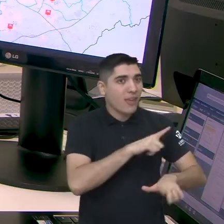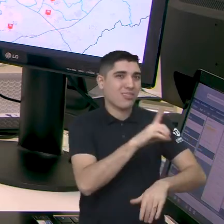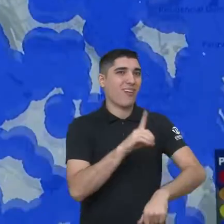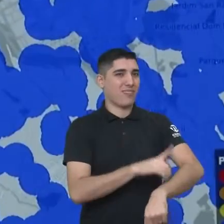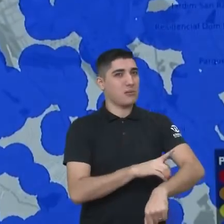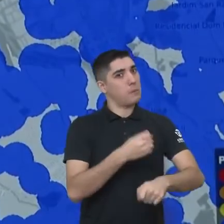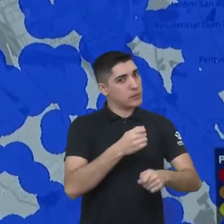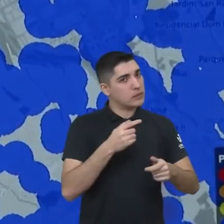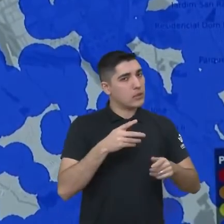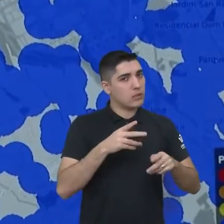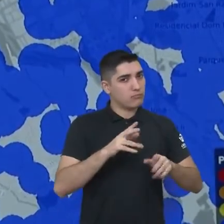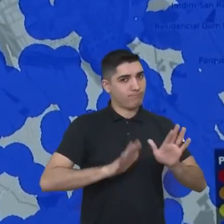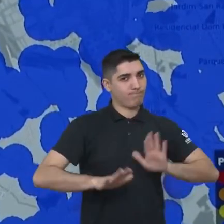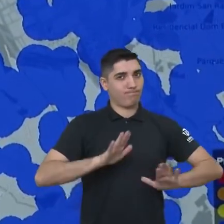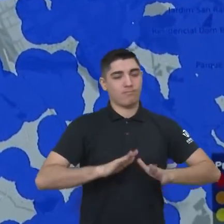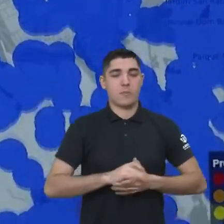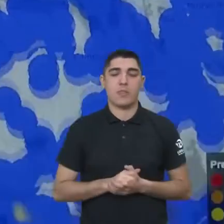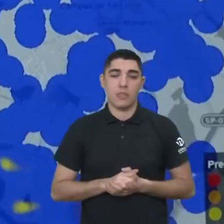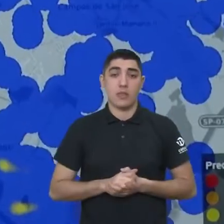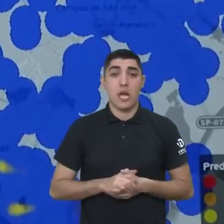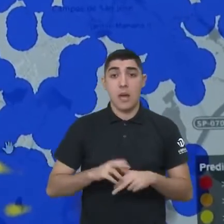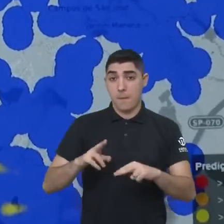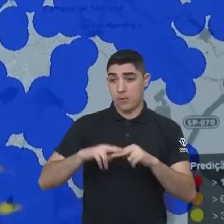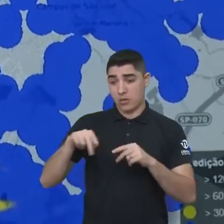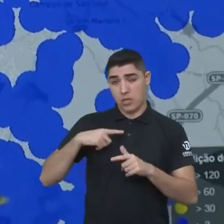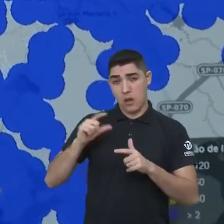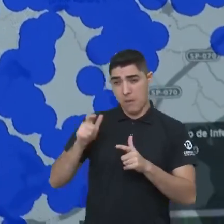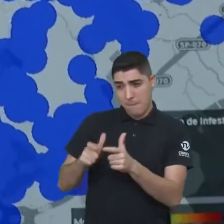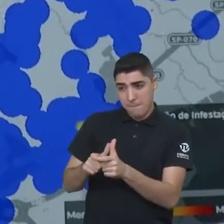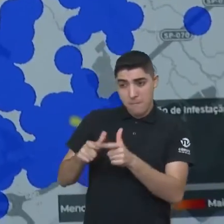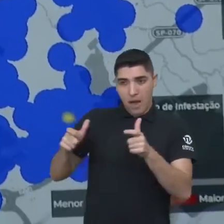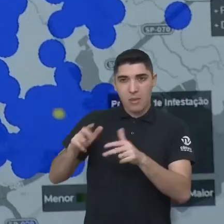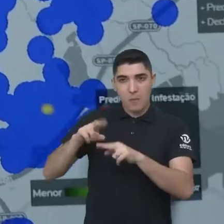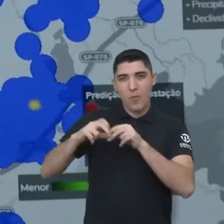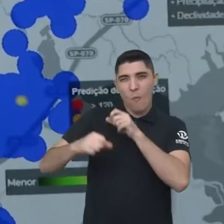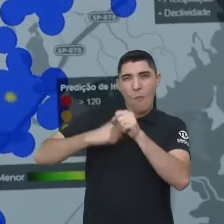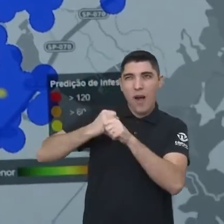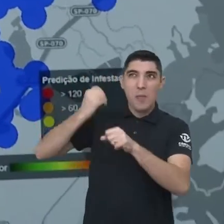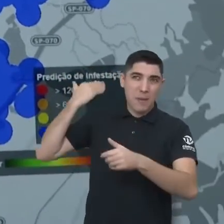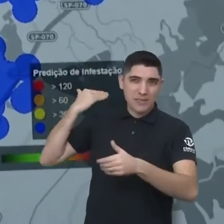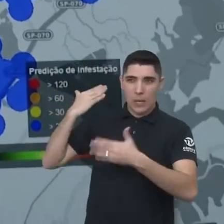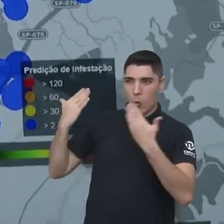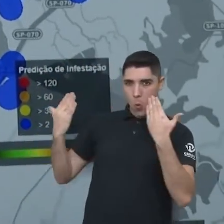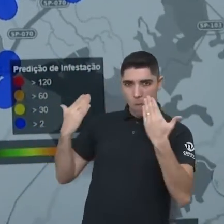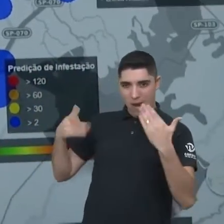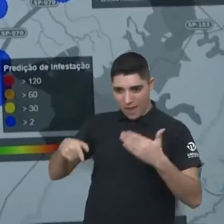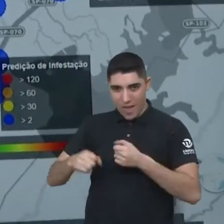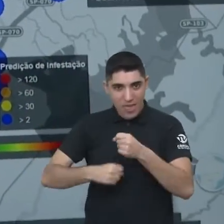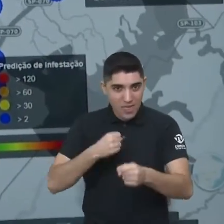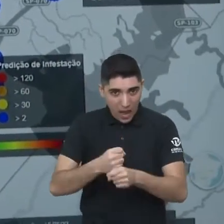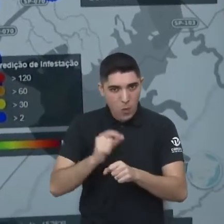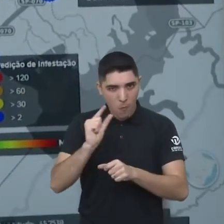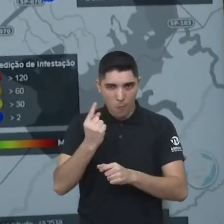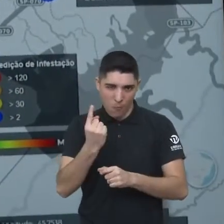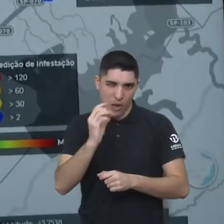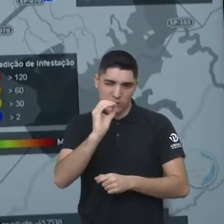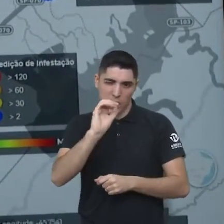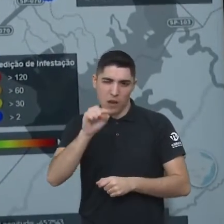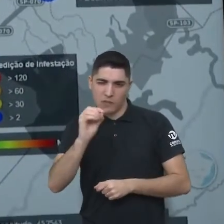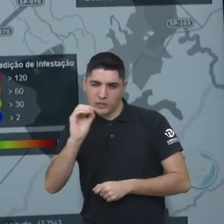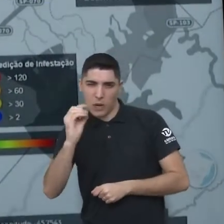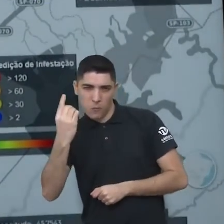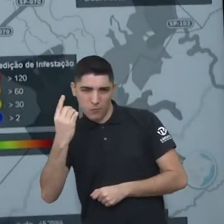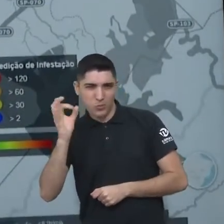a isso. Apesar da pequena alta em comparação com o mês de julho do ano passado, os índices de avaliação de